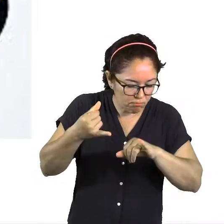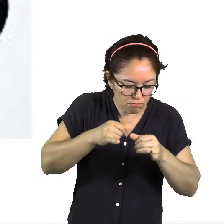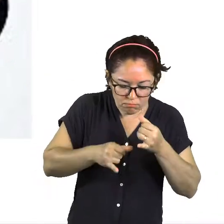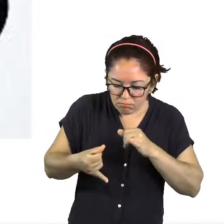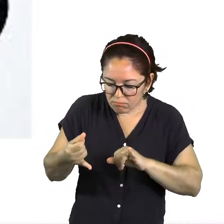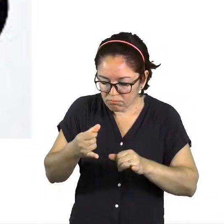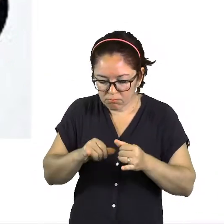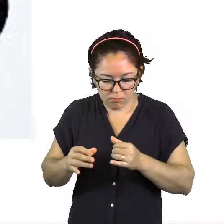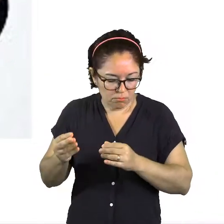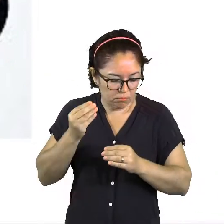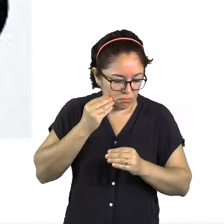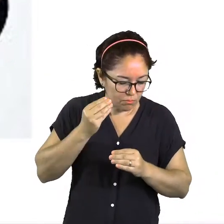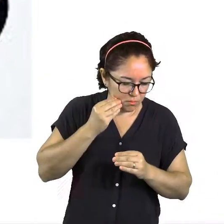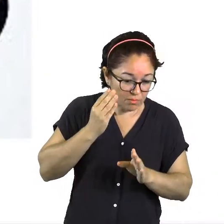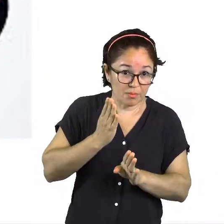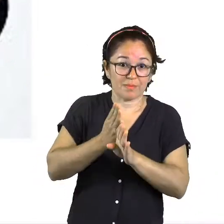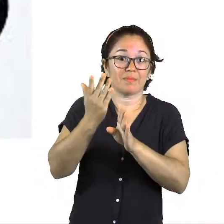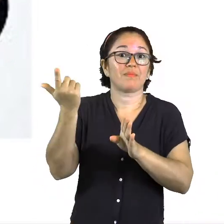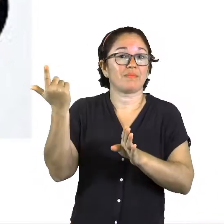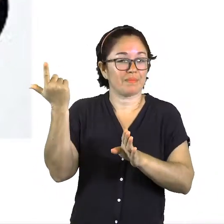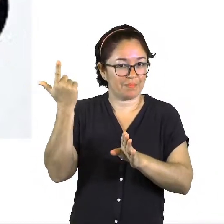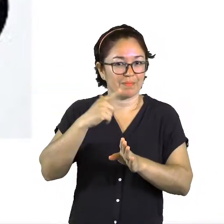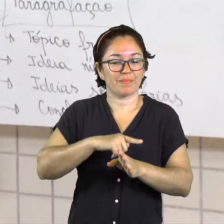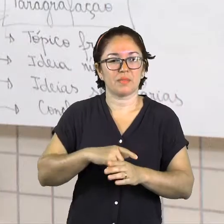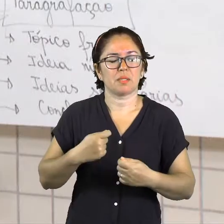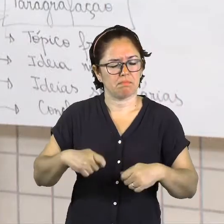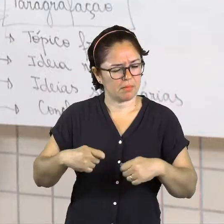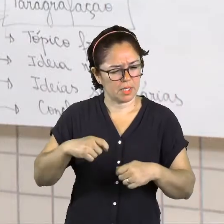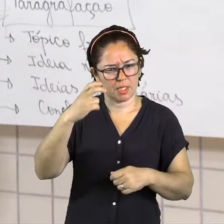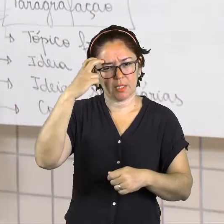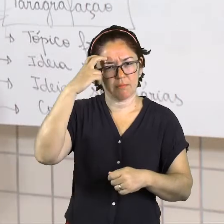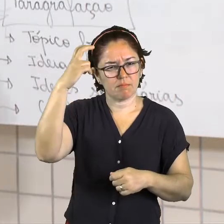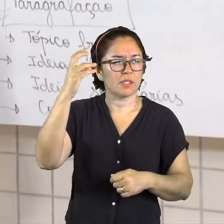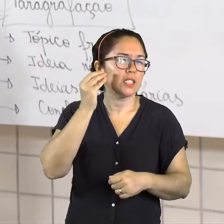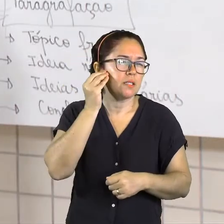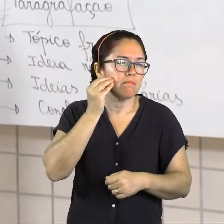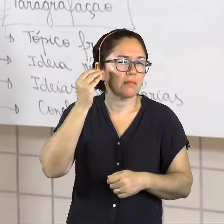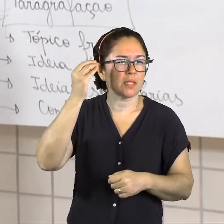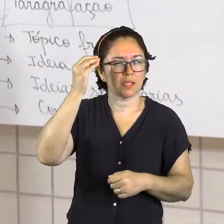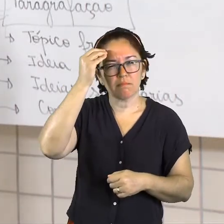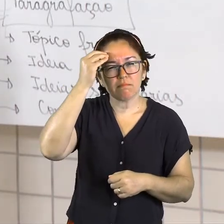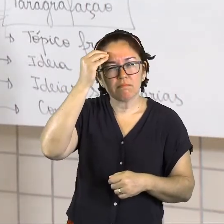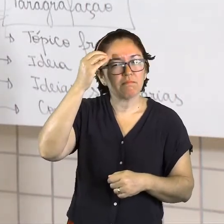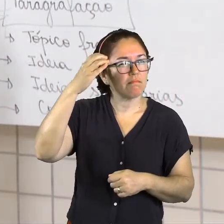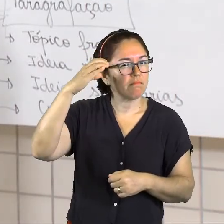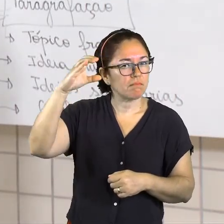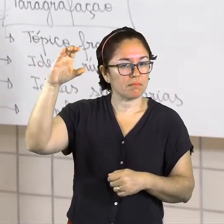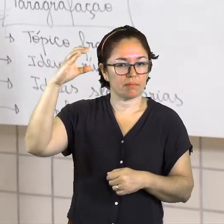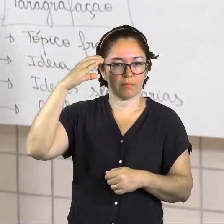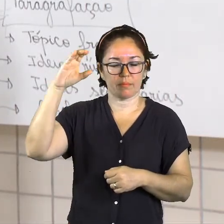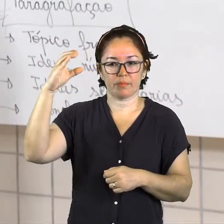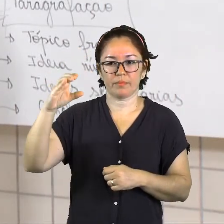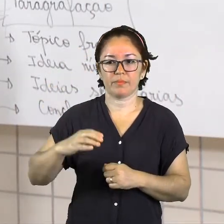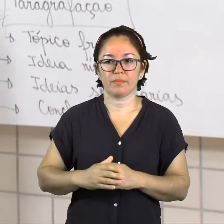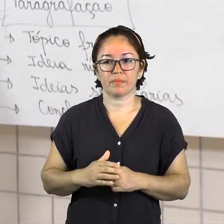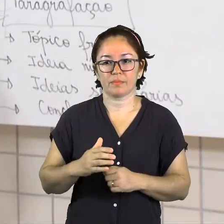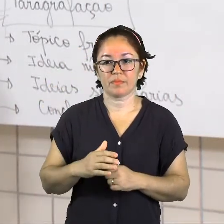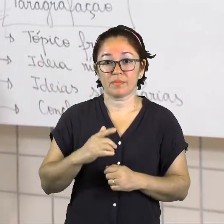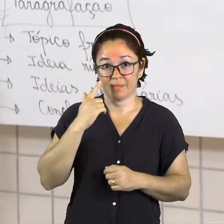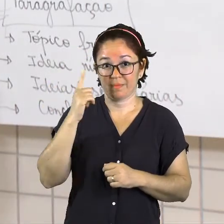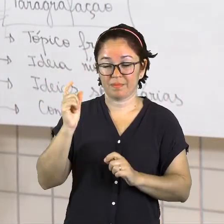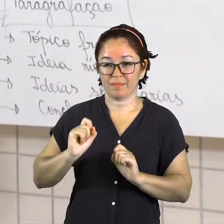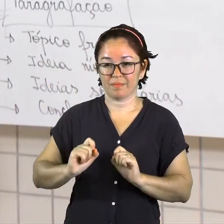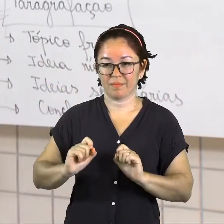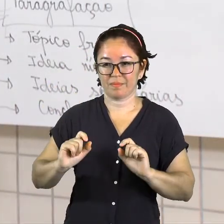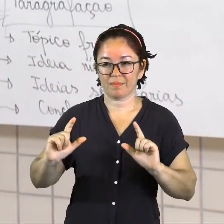né? Desses assuntos variados. E aí vamos ver um pouquinho mais, olha aqui a outra imagem, mais um